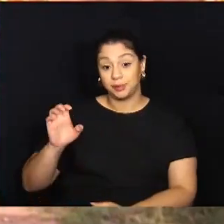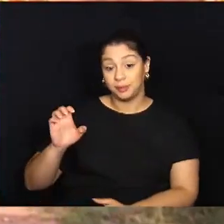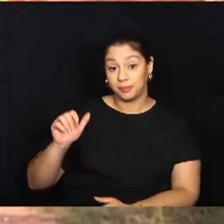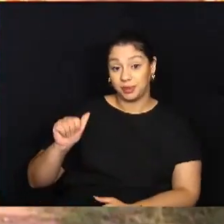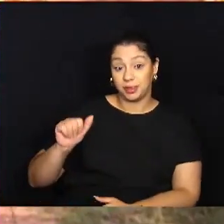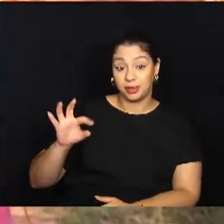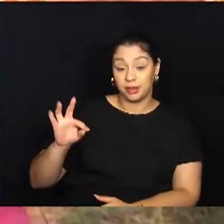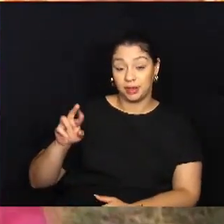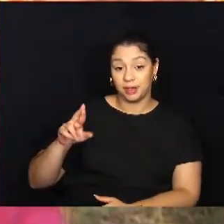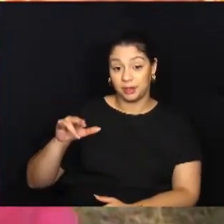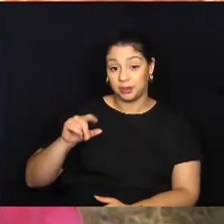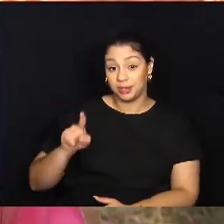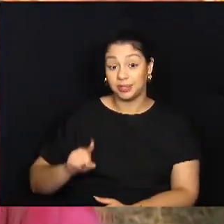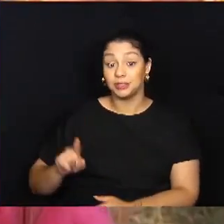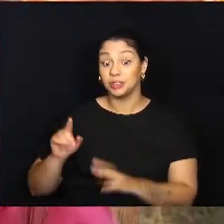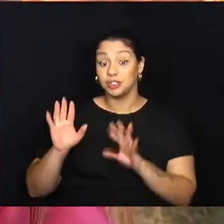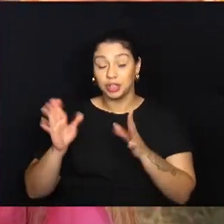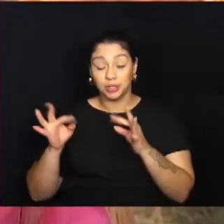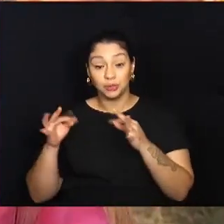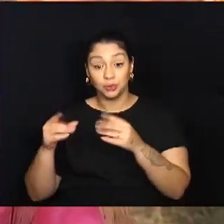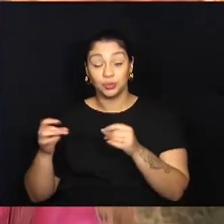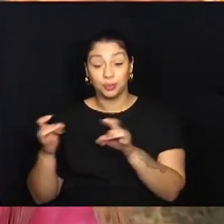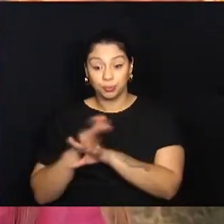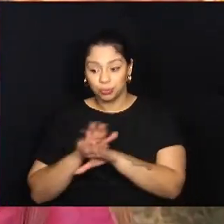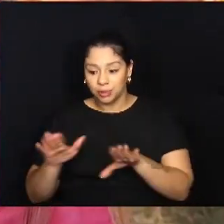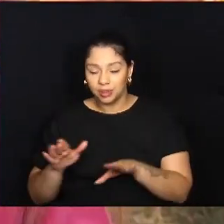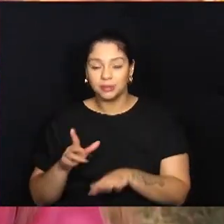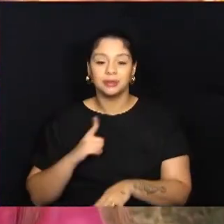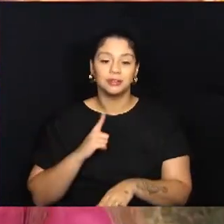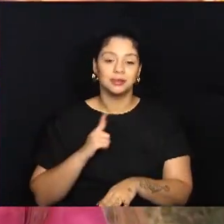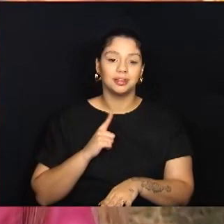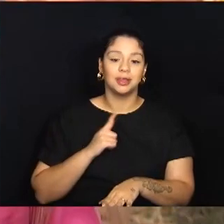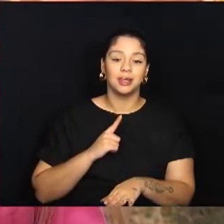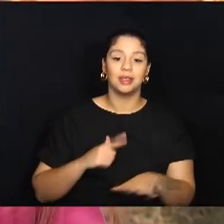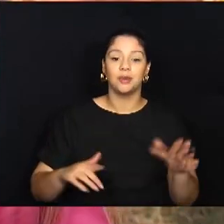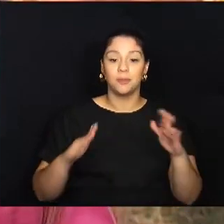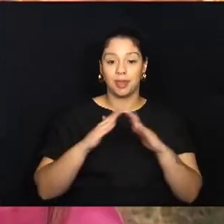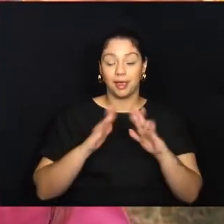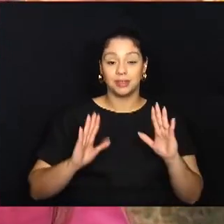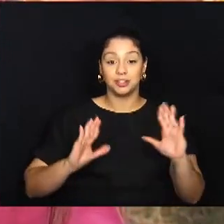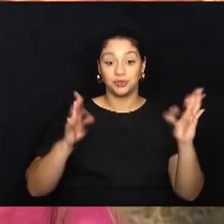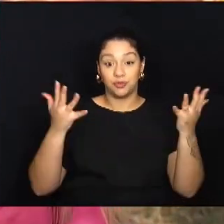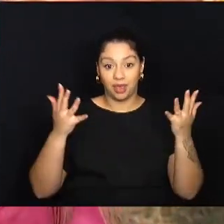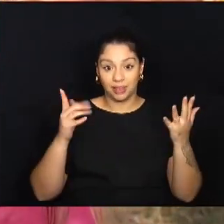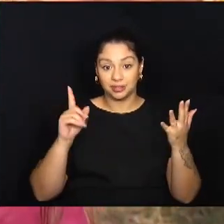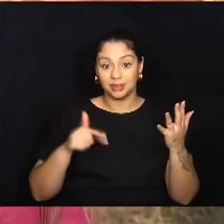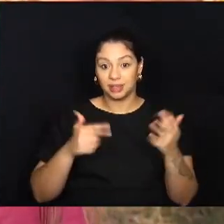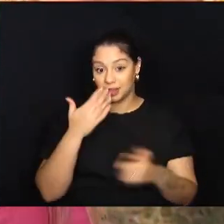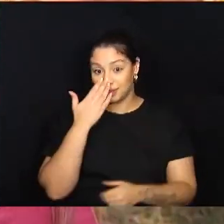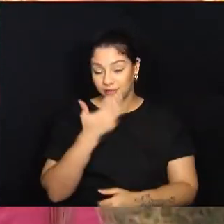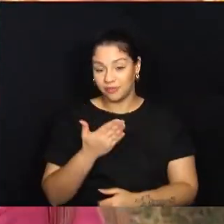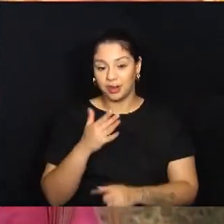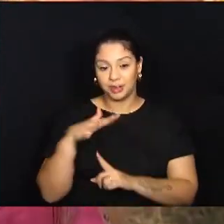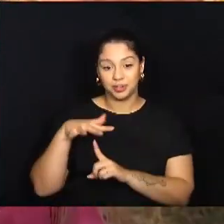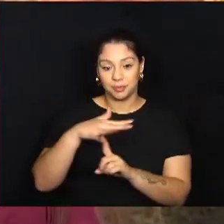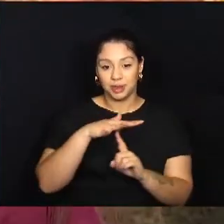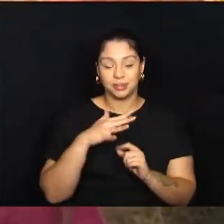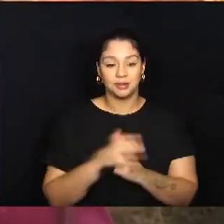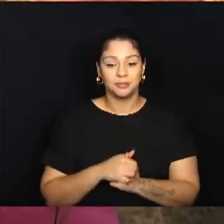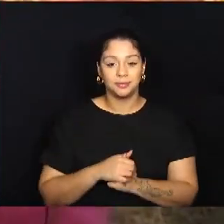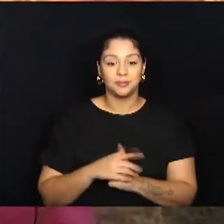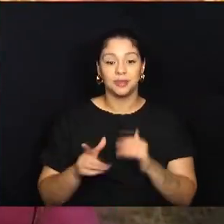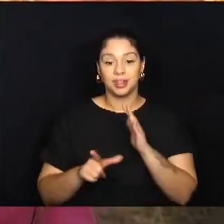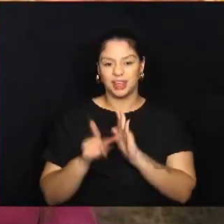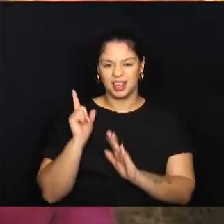tudo pronto é grande. Ela é proprietária de uma casa de festas localizada bem em frente à praça. Antes o espaço aqui